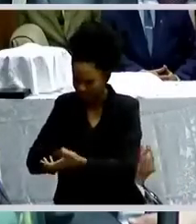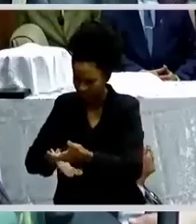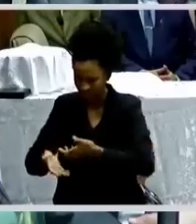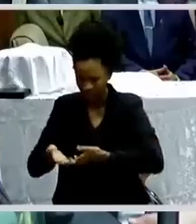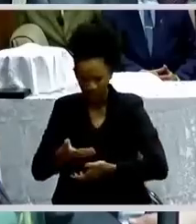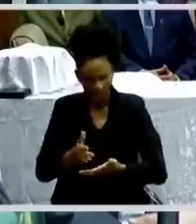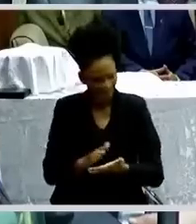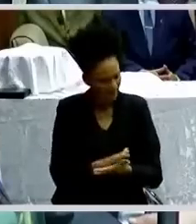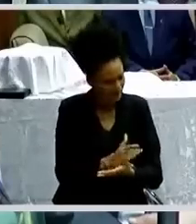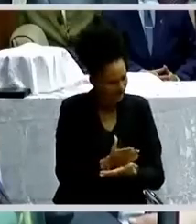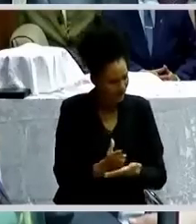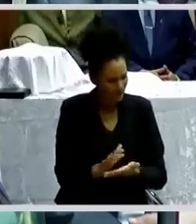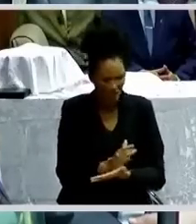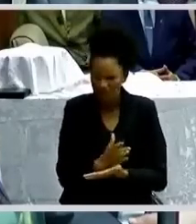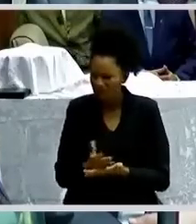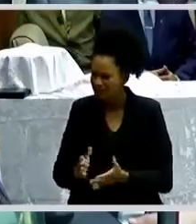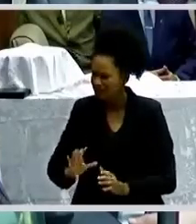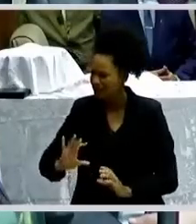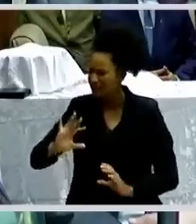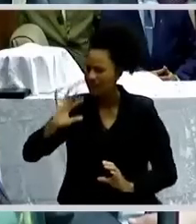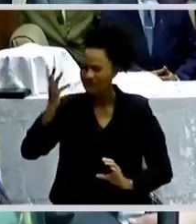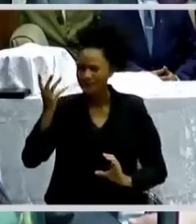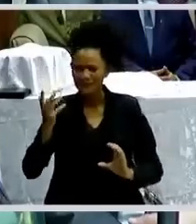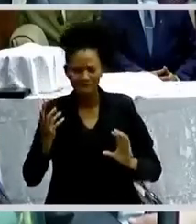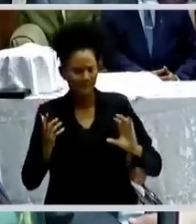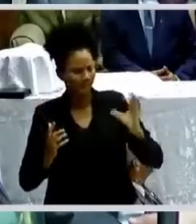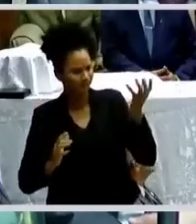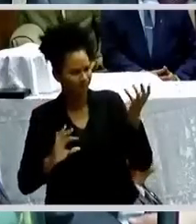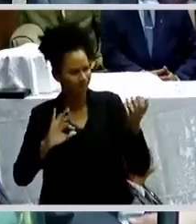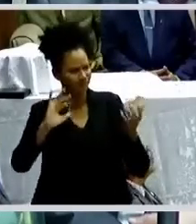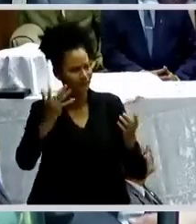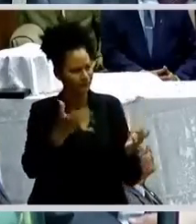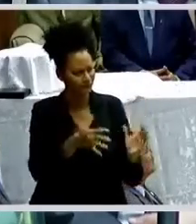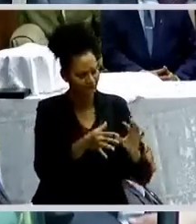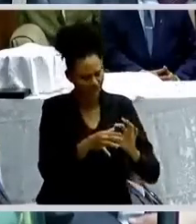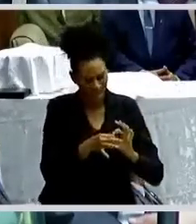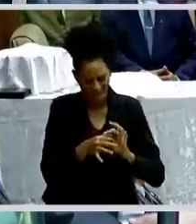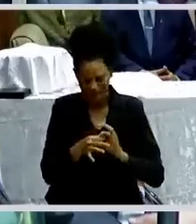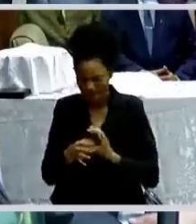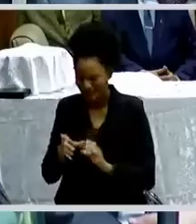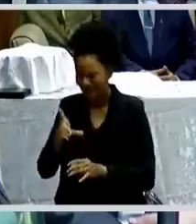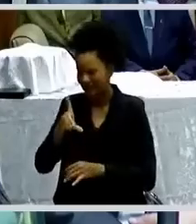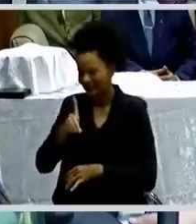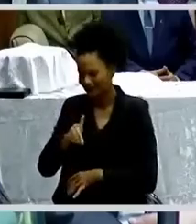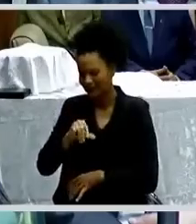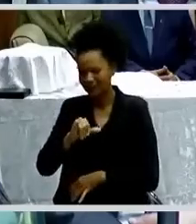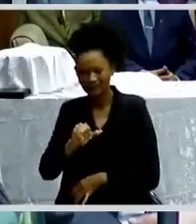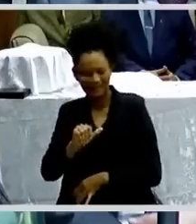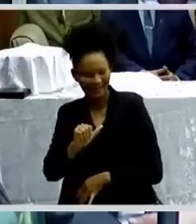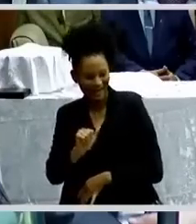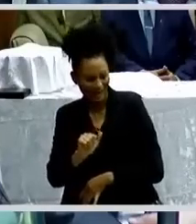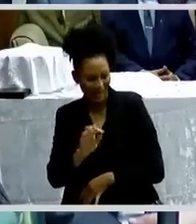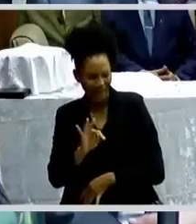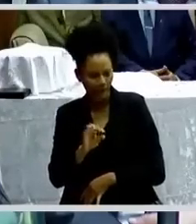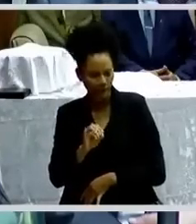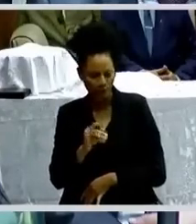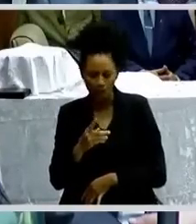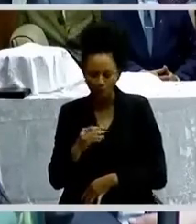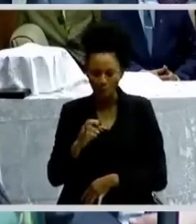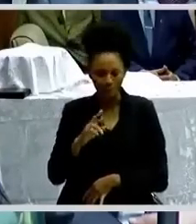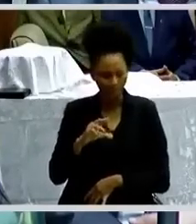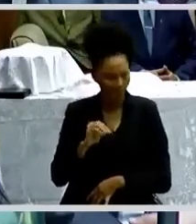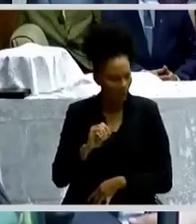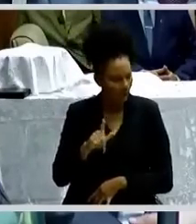algumas situações vivia um contexto de acrópolis, um contexto de estado, cidade, no